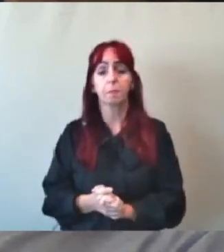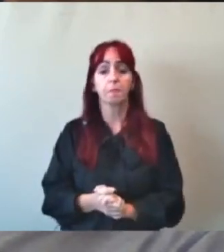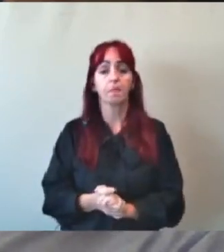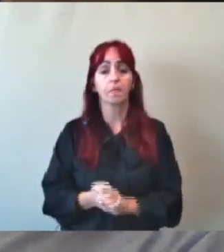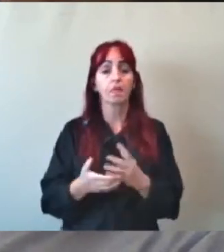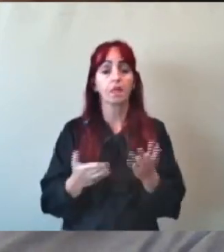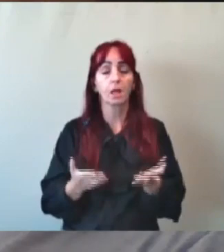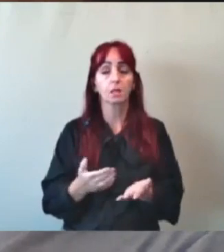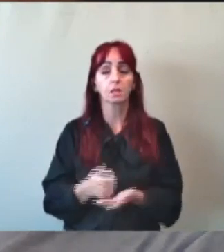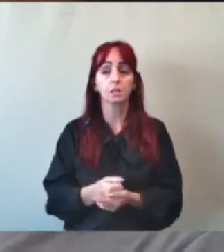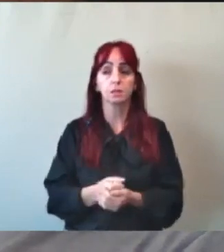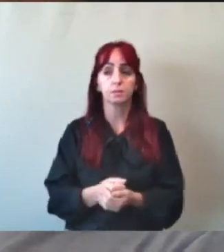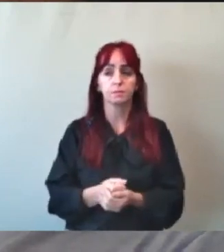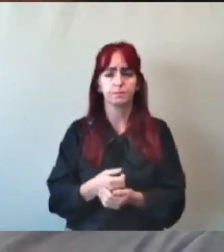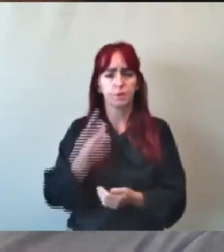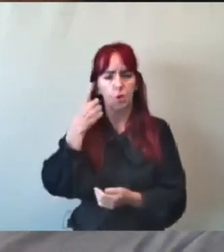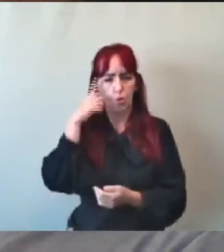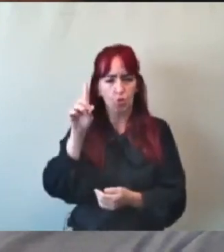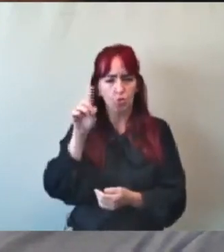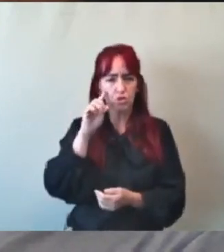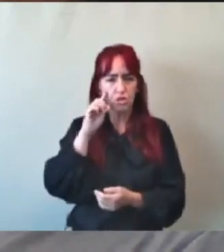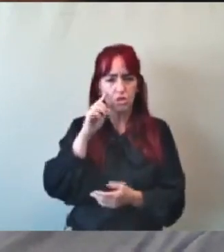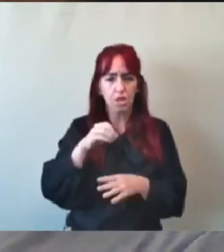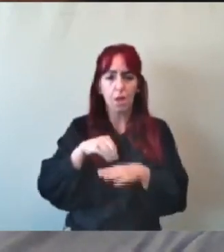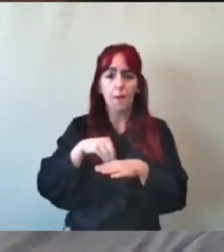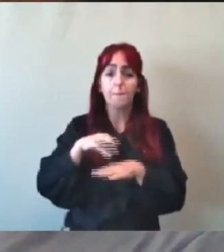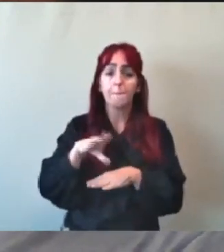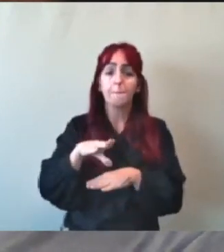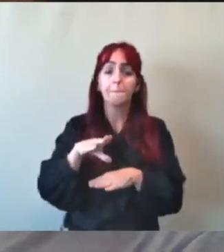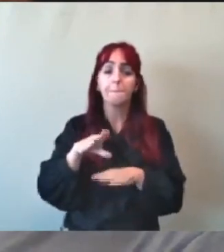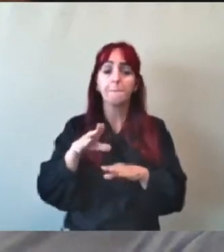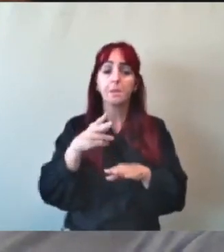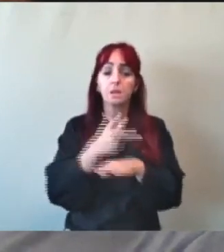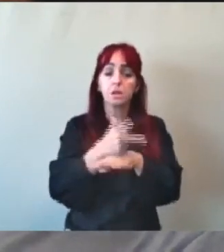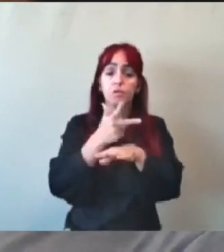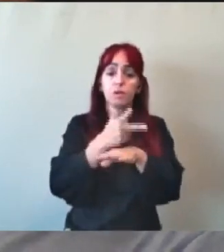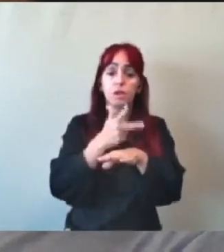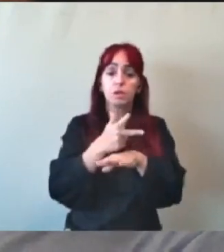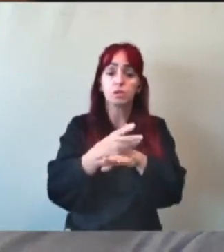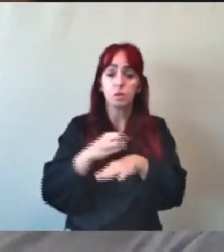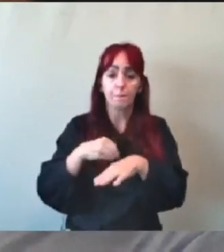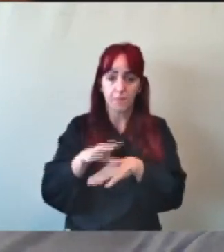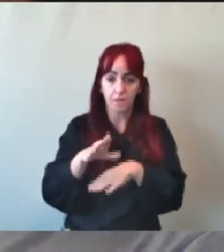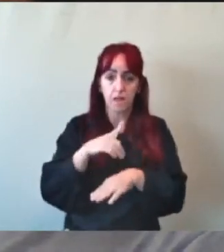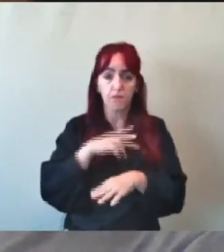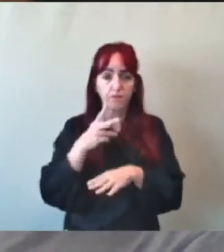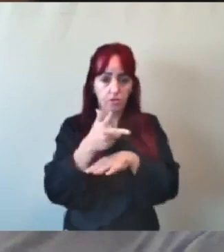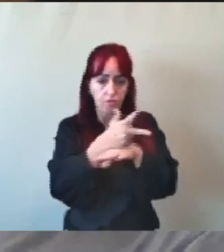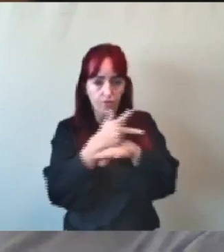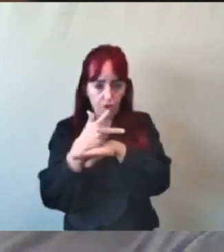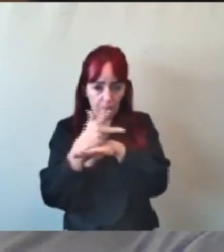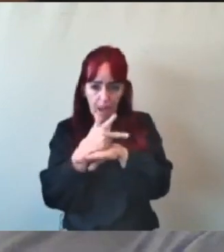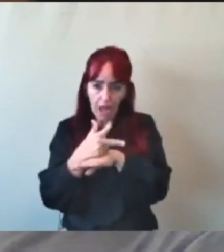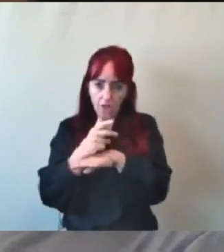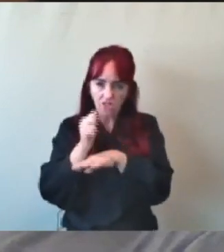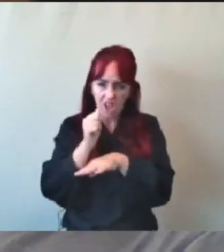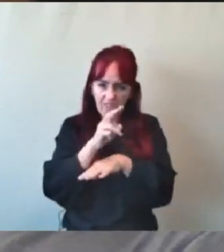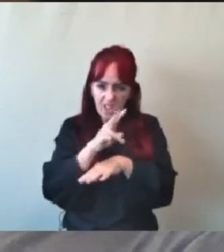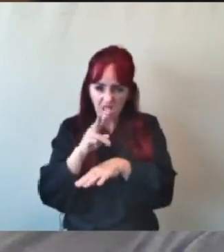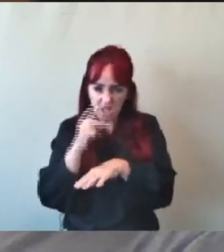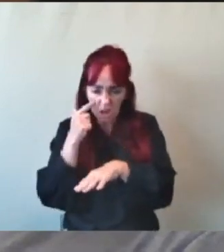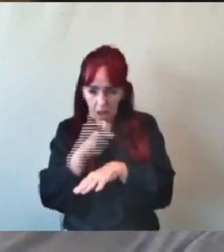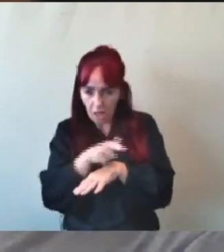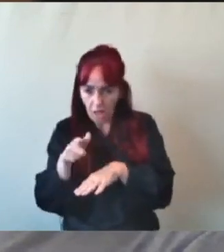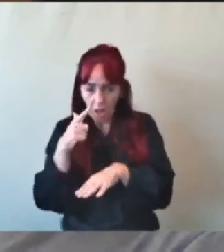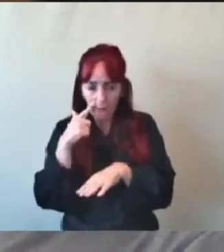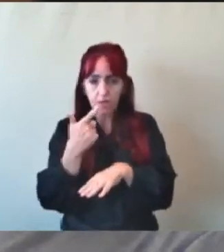outro dia eu mandei um vídeo para o Juninho Los Hermanos, na hora do rush, fiz uma filmagem da avenida, porque não existe trânsito mais pesado